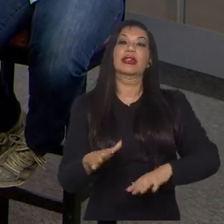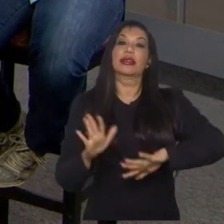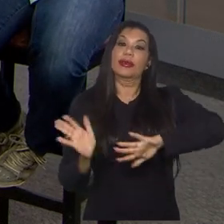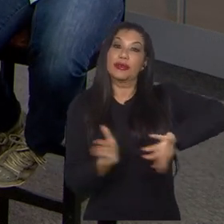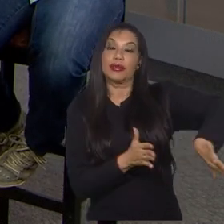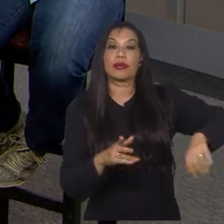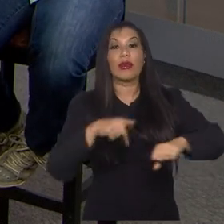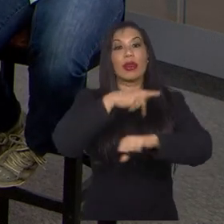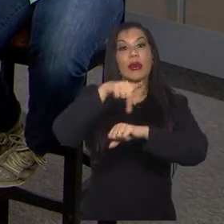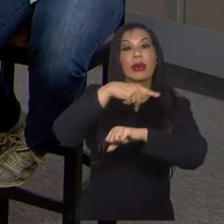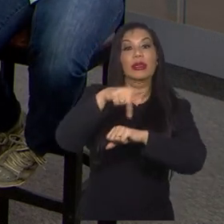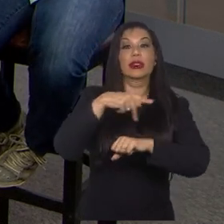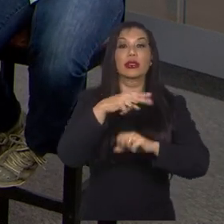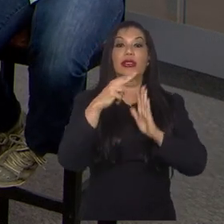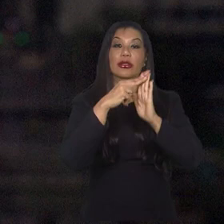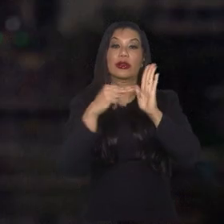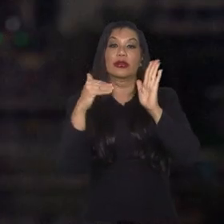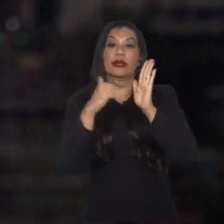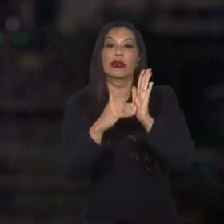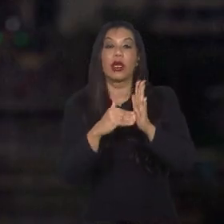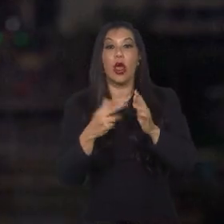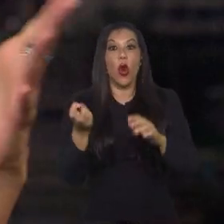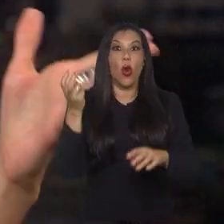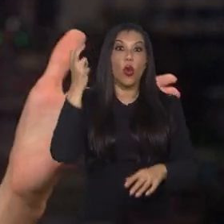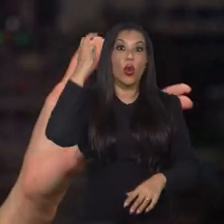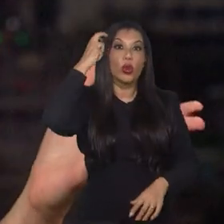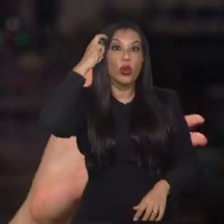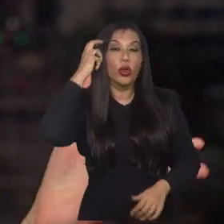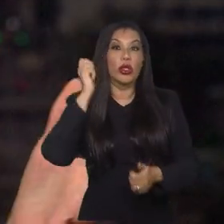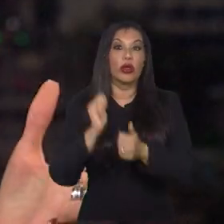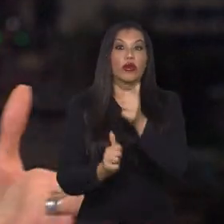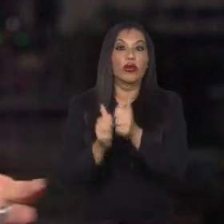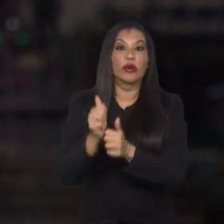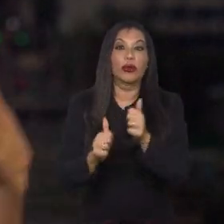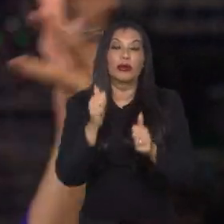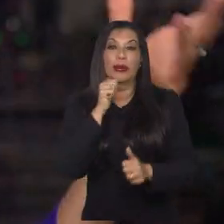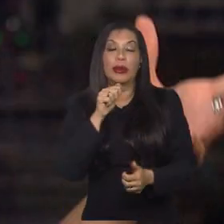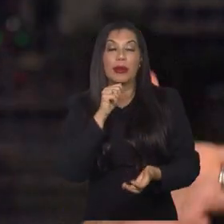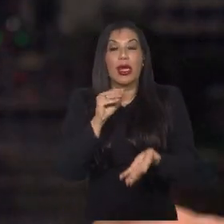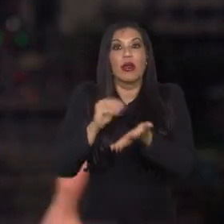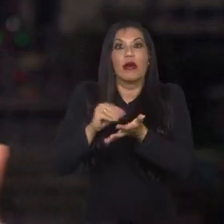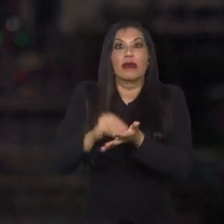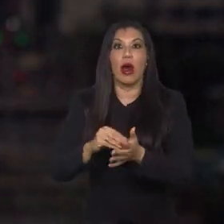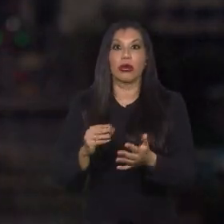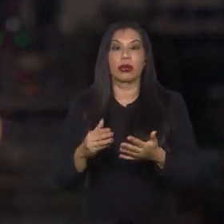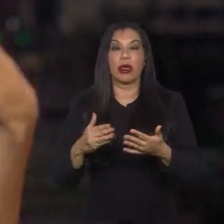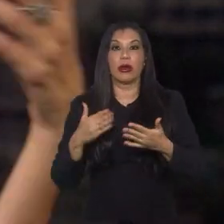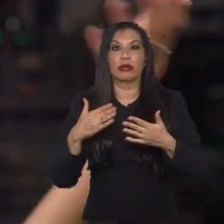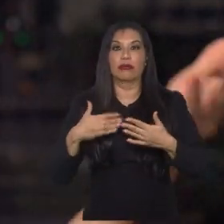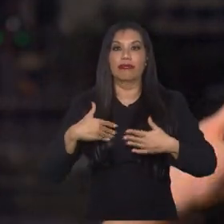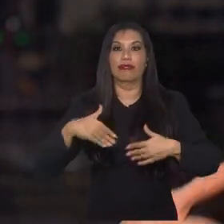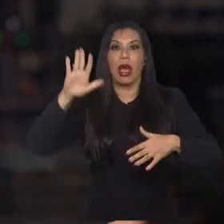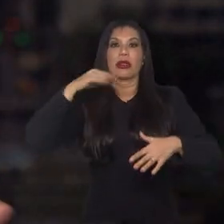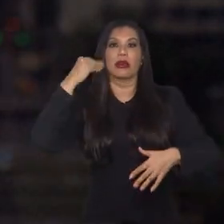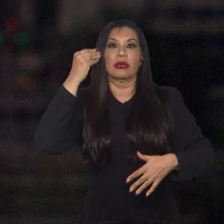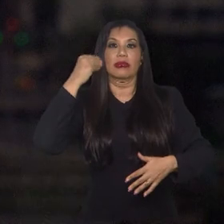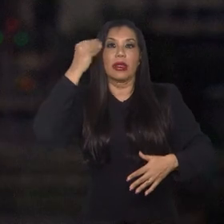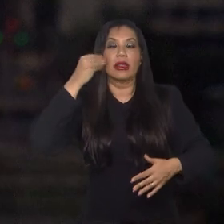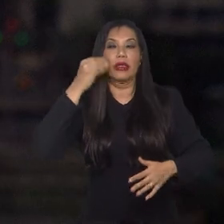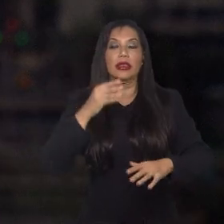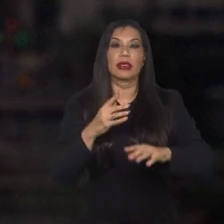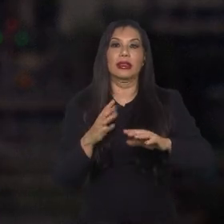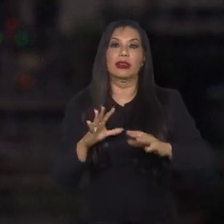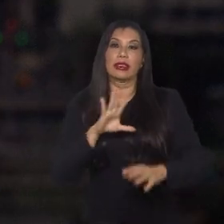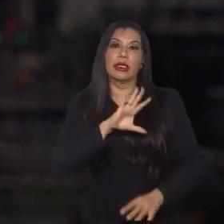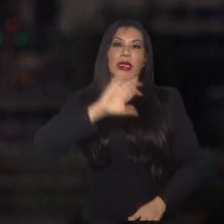sim, uma cultura de futebol feminino, mas não tem uma expressão em campeonatos, no próprio Mundial mesmo, nunca foi